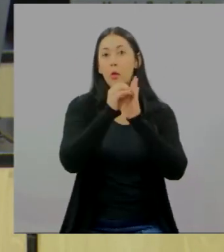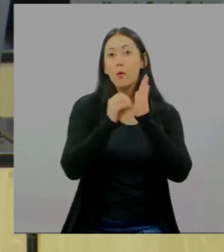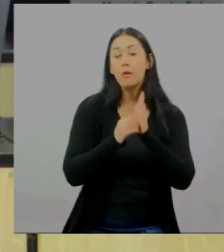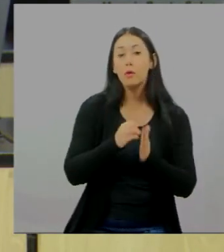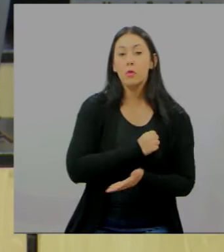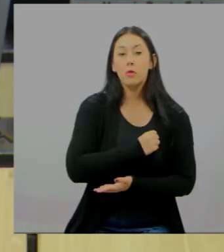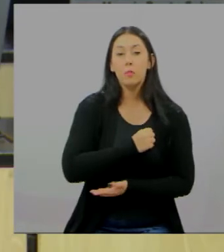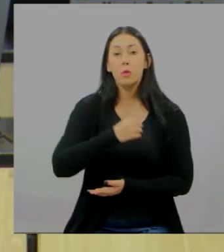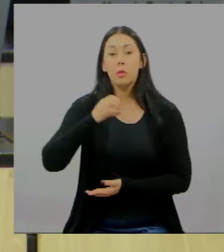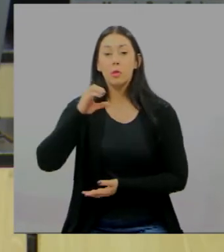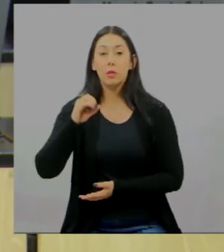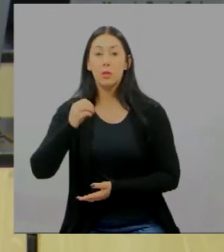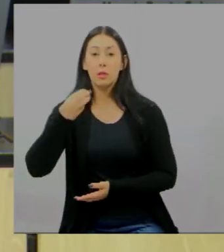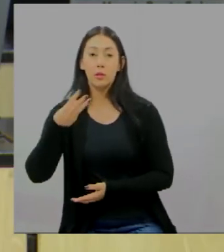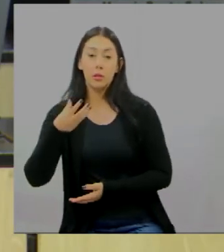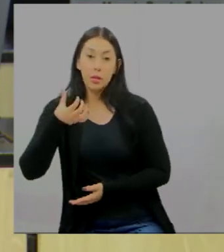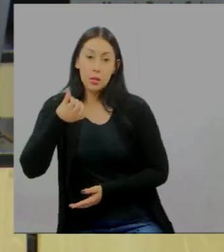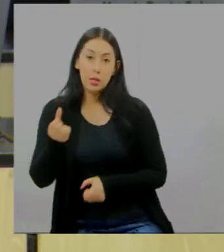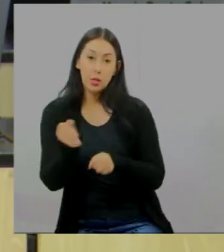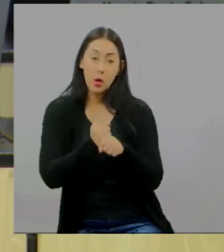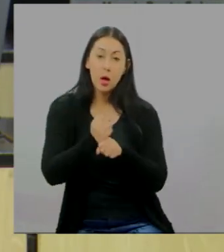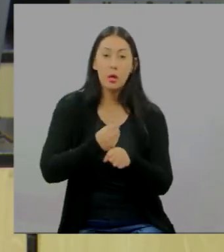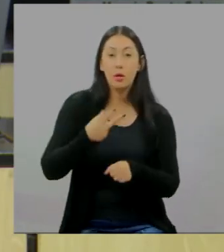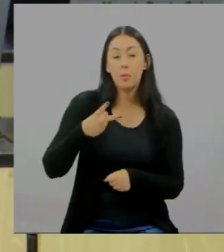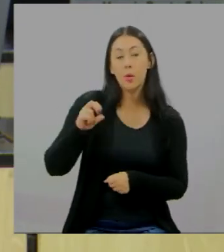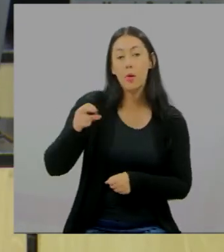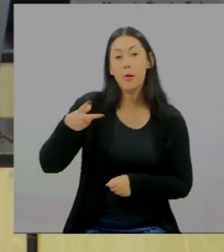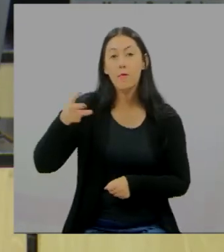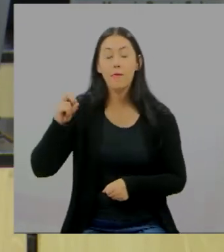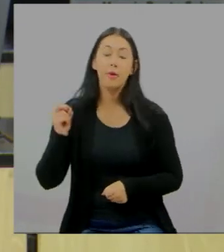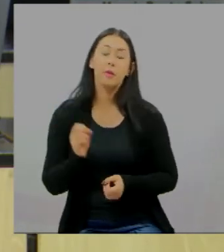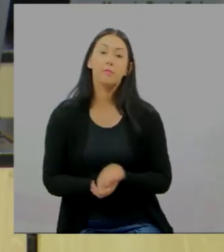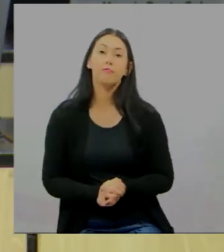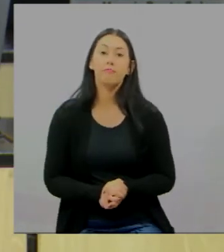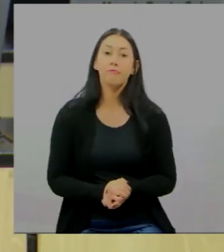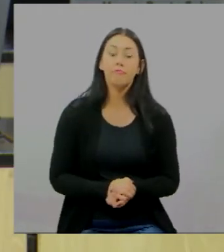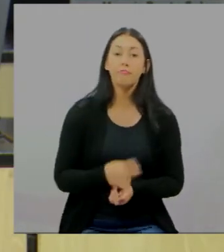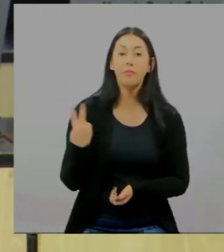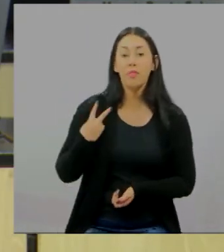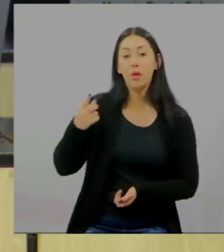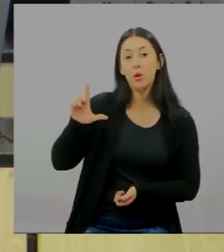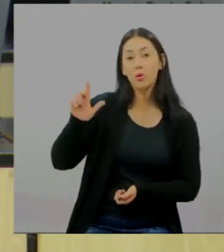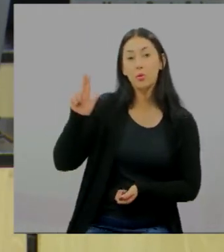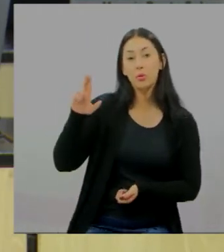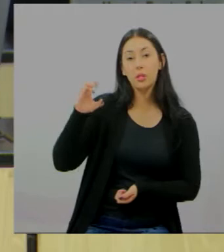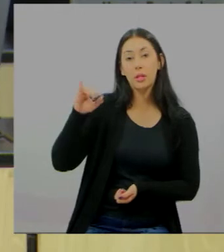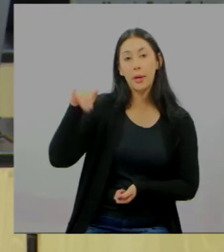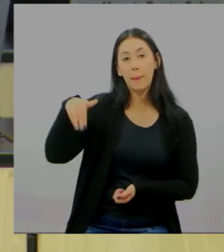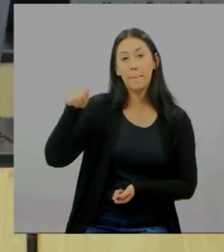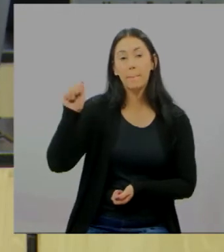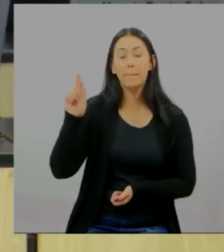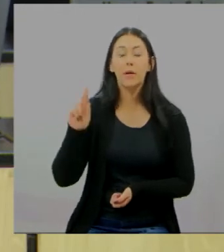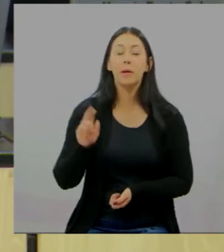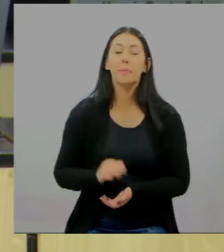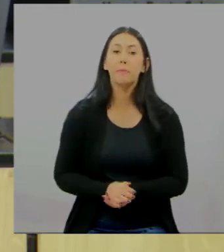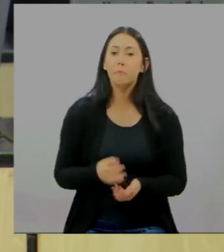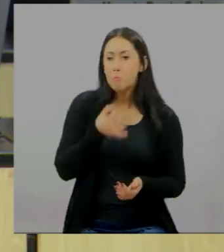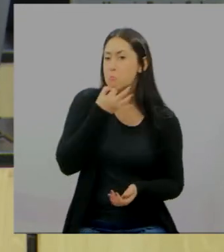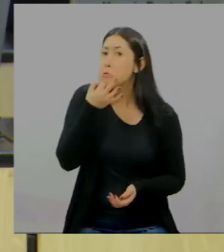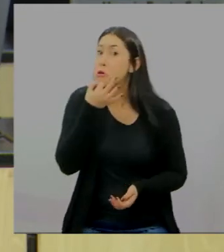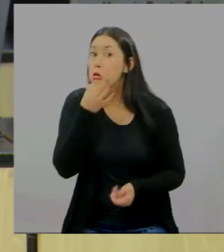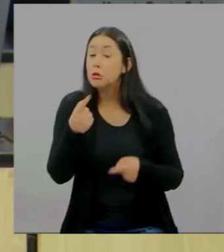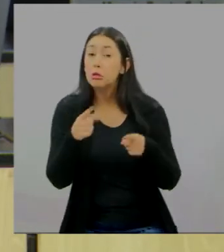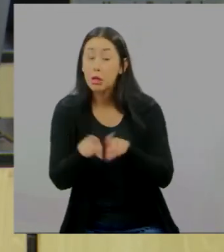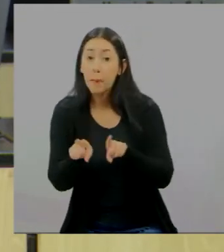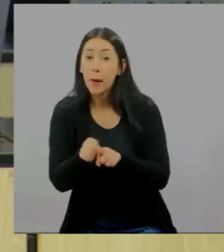036, de 27 de março de 2020, de lavra do gabinete da vereadora Lucimar Ponciano, apresentando sugestões e solicitando a flexibilização